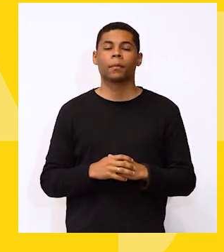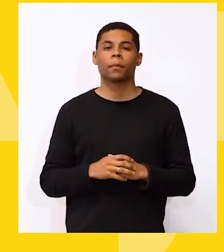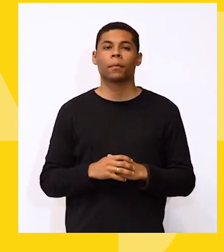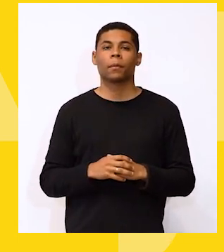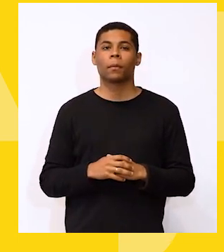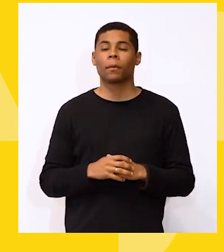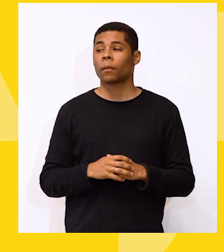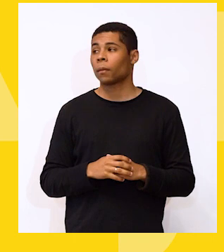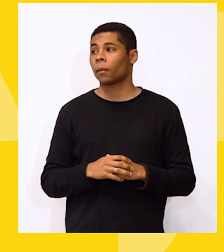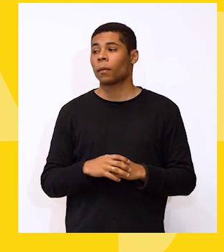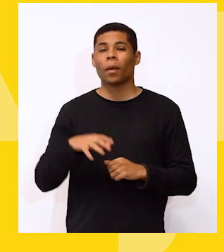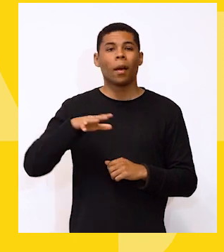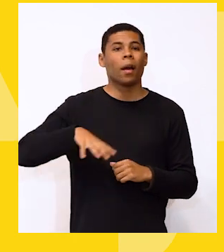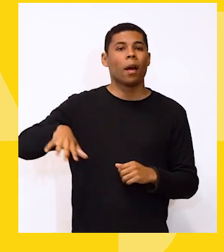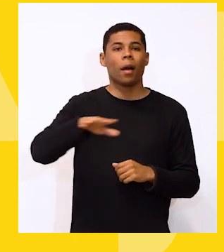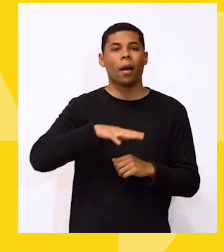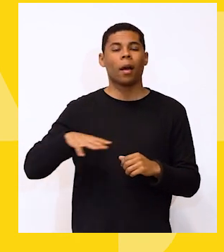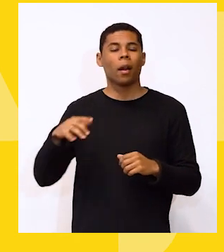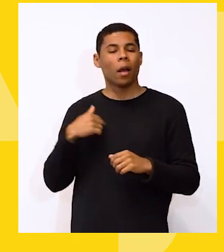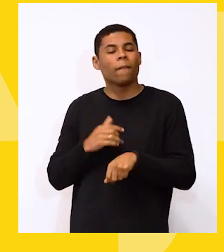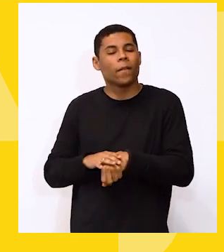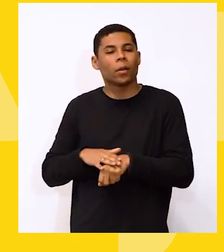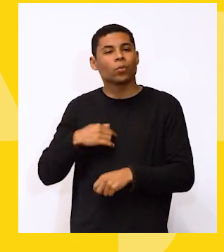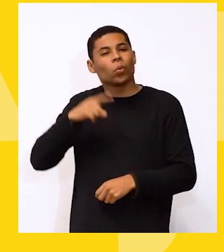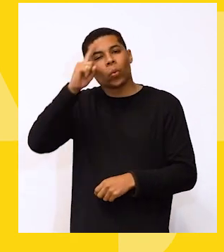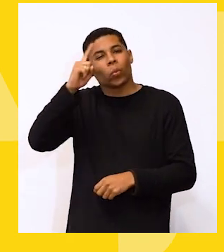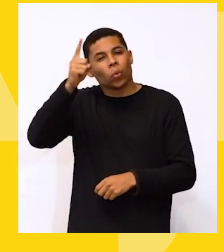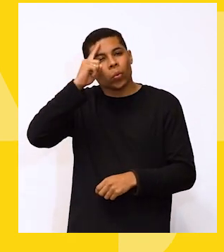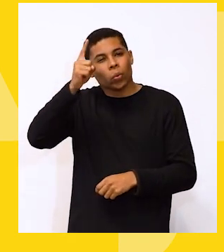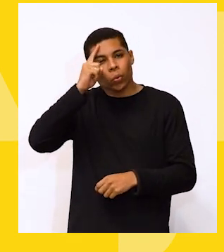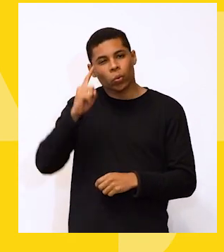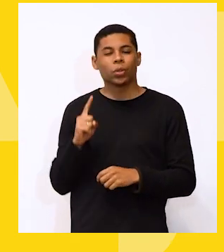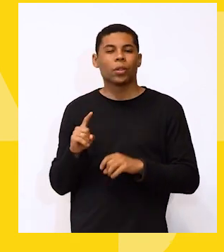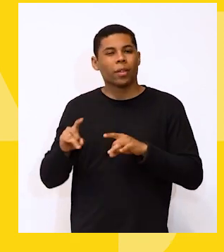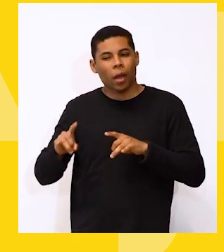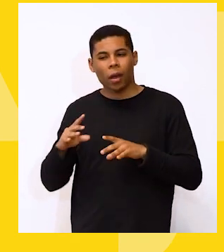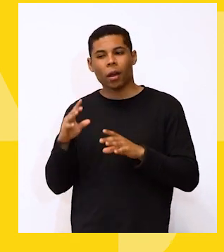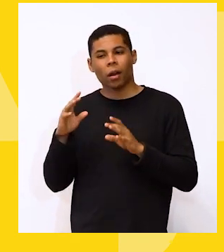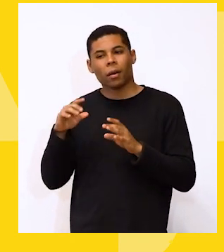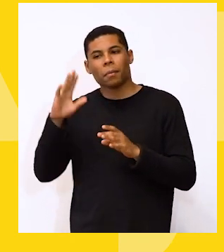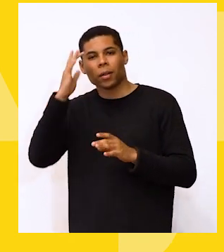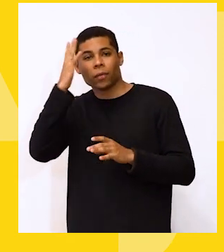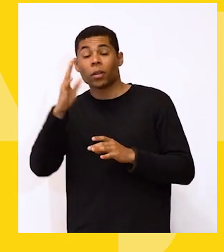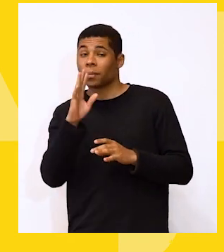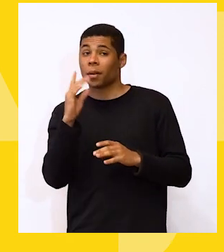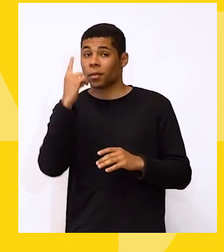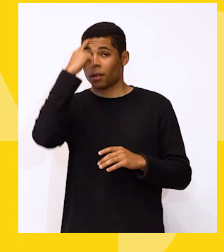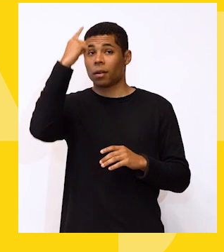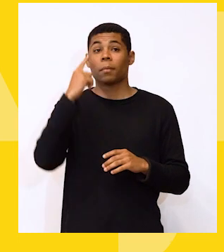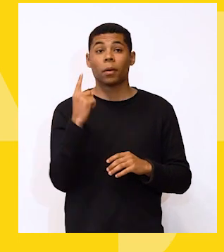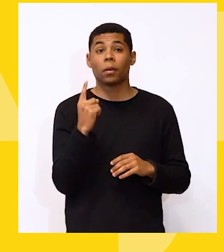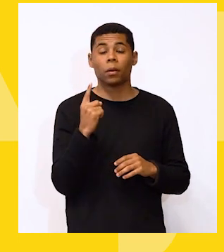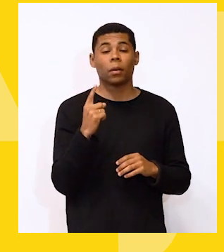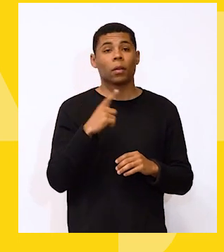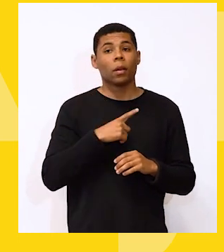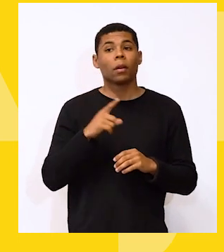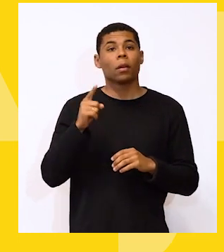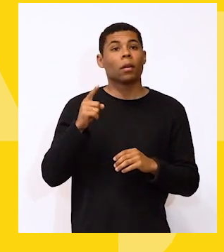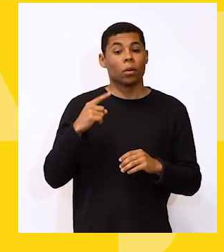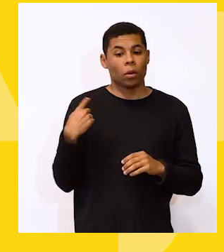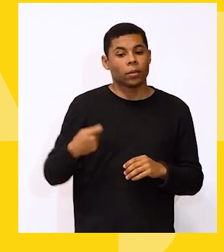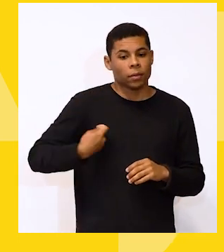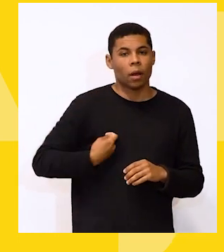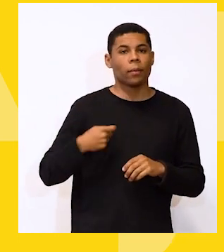que é que eu faço todo dia por exemplo mas também questões vinculadas as pessoas né Eu esqueci disso nós estamos pecuaristas nós estamos